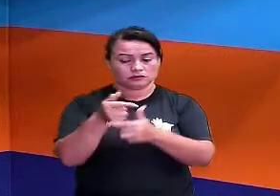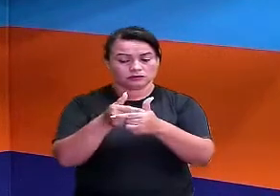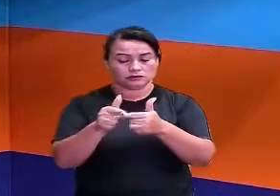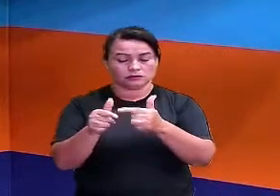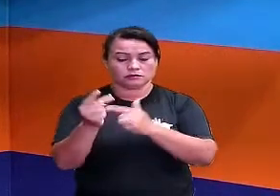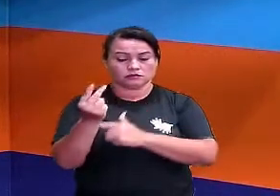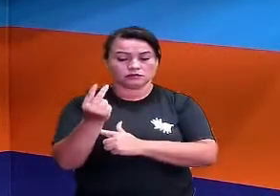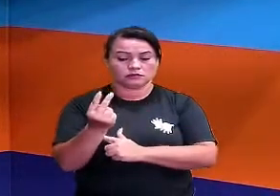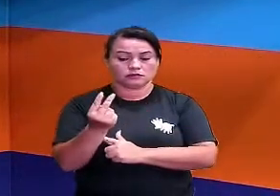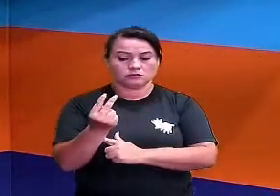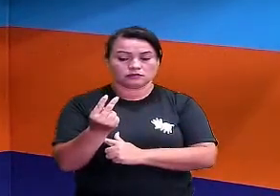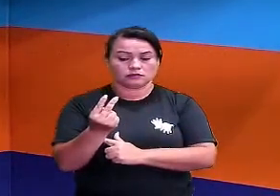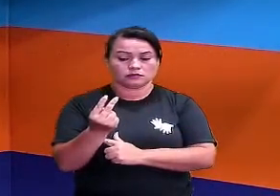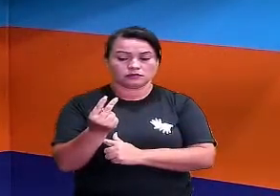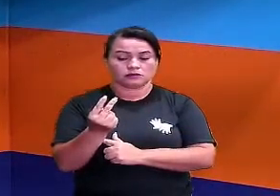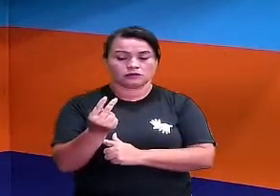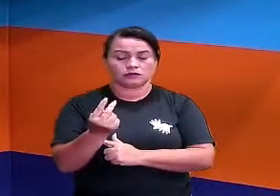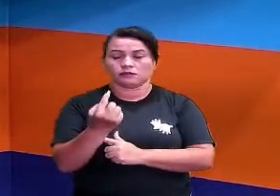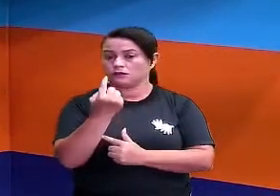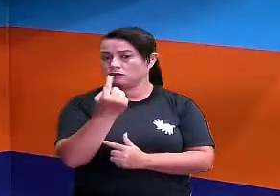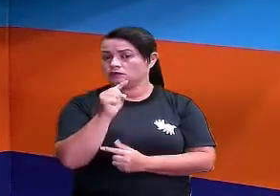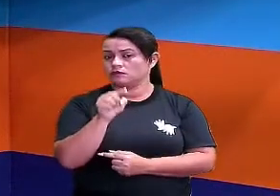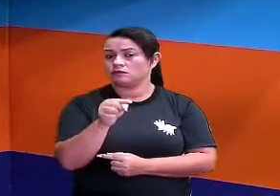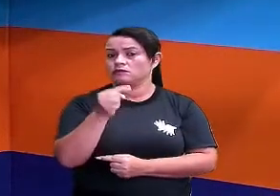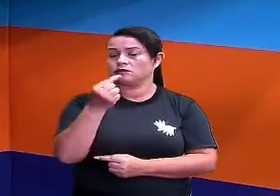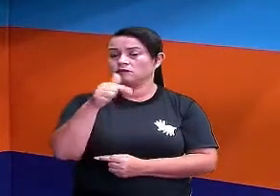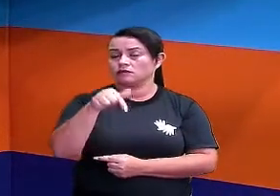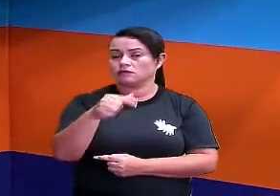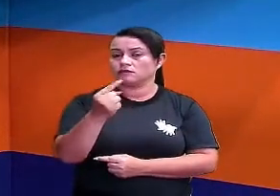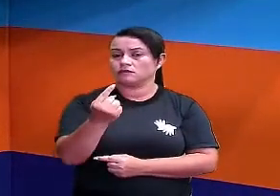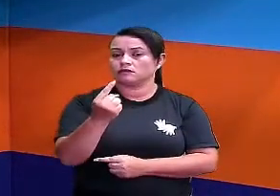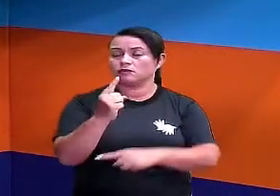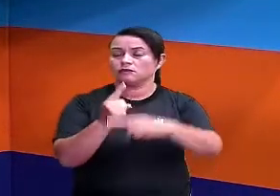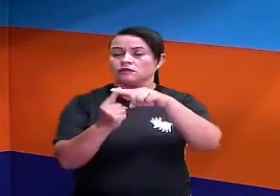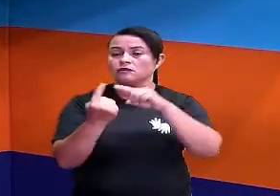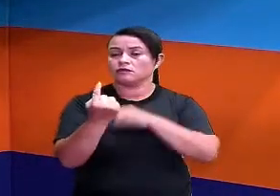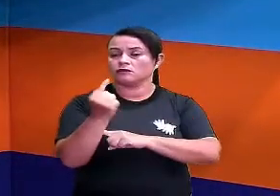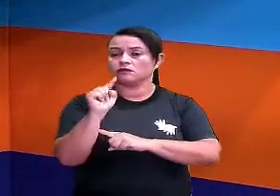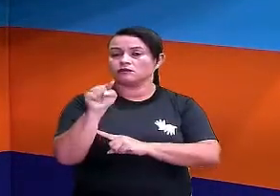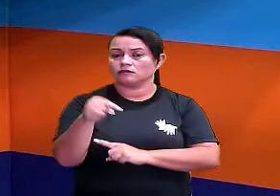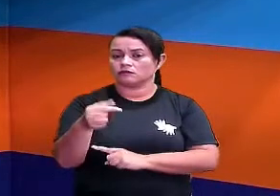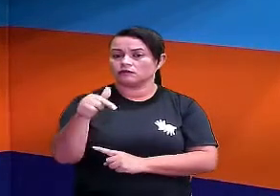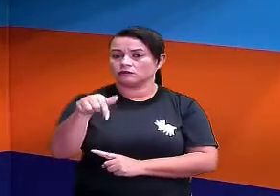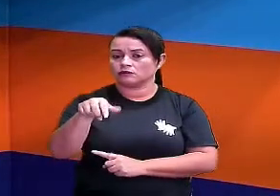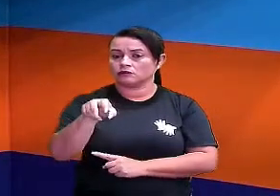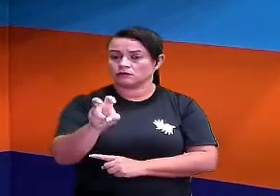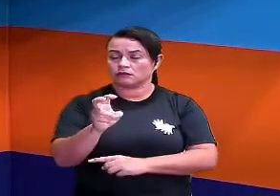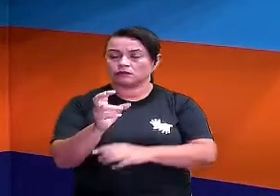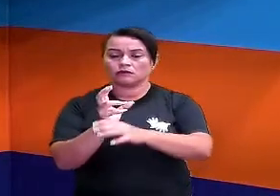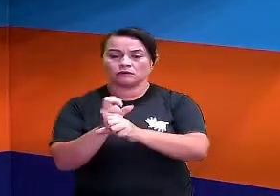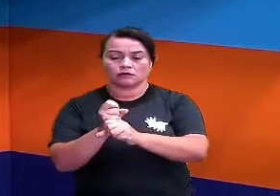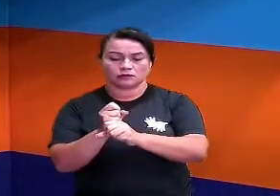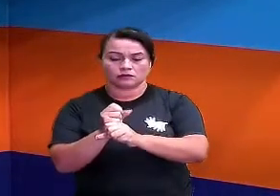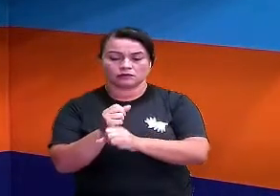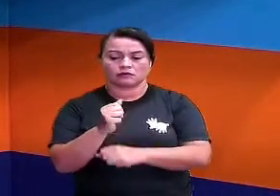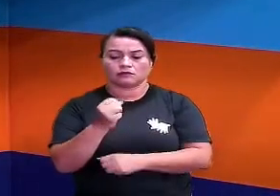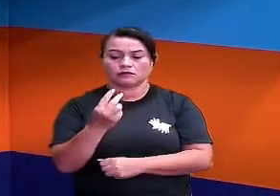2. E aí, 1,71 mais 1,75 adicionados vai